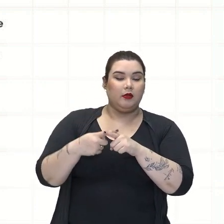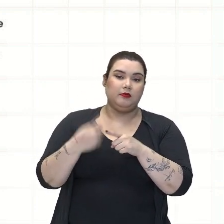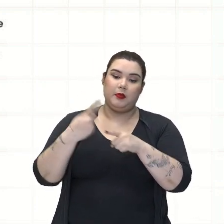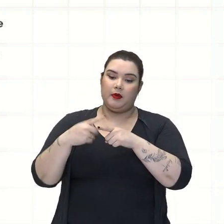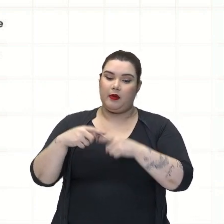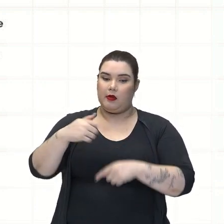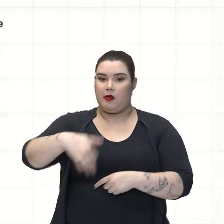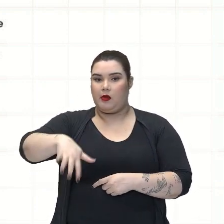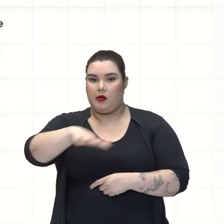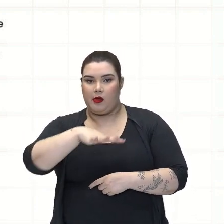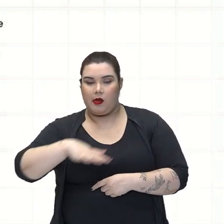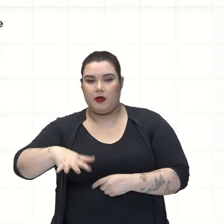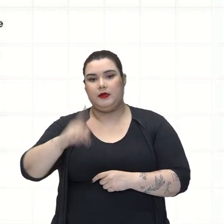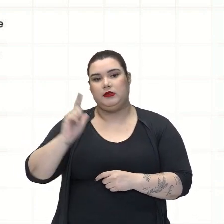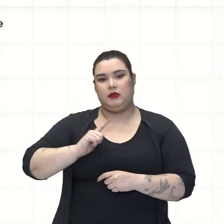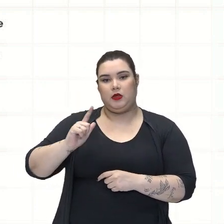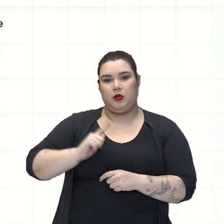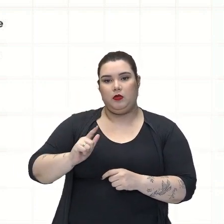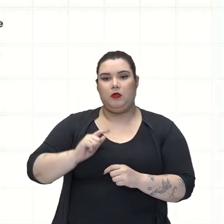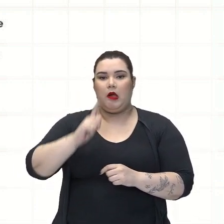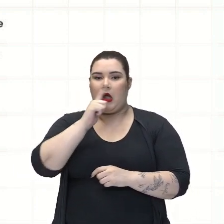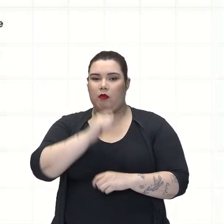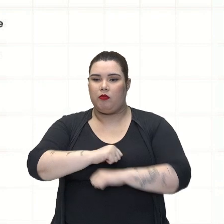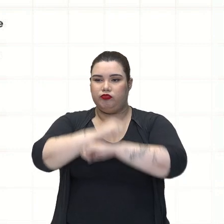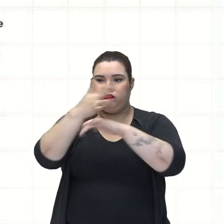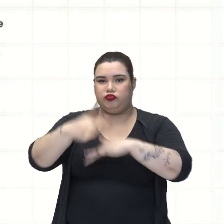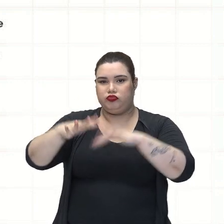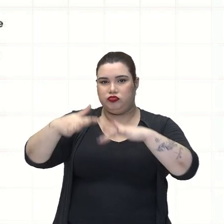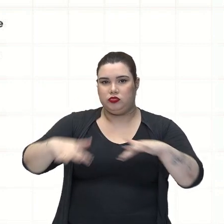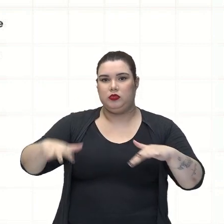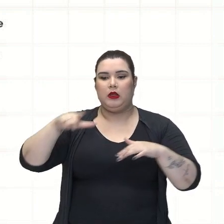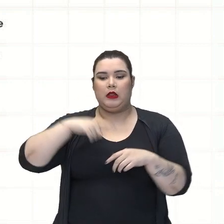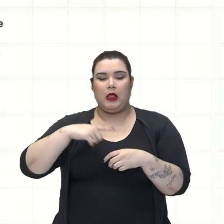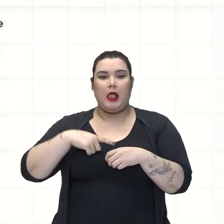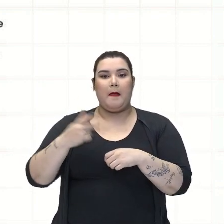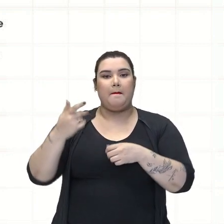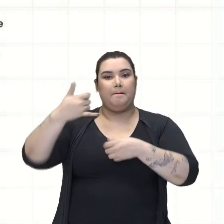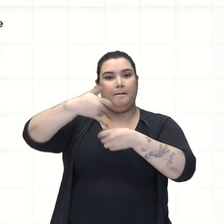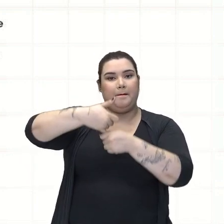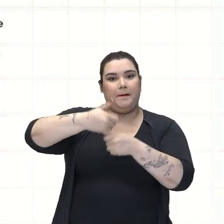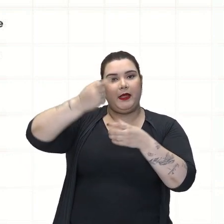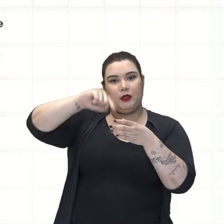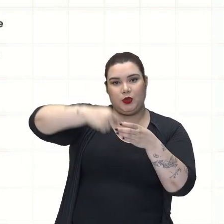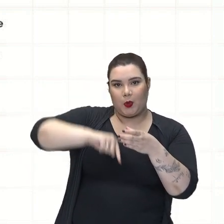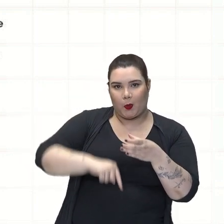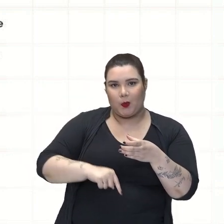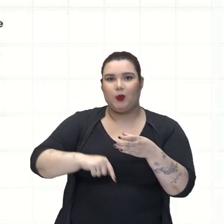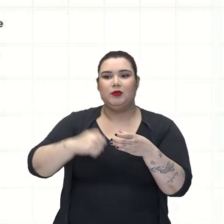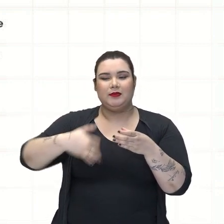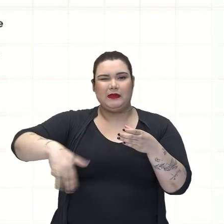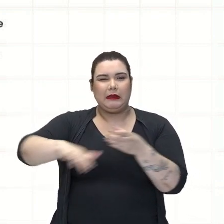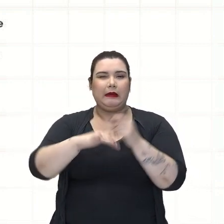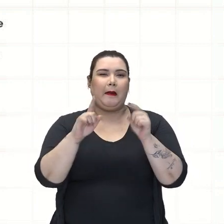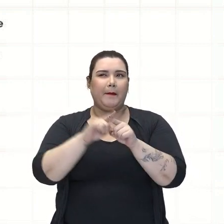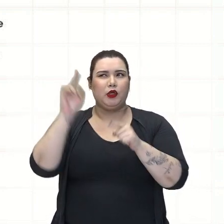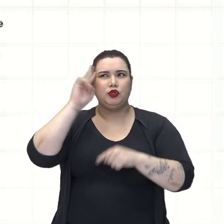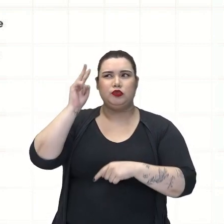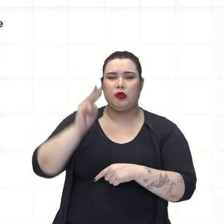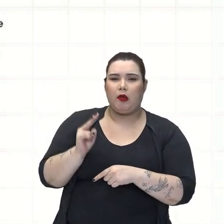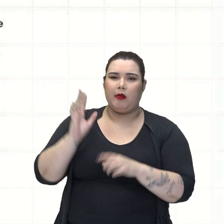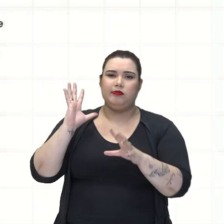área de Essequibo tem uma área marítima que tem muita reserva de petróleo, né? E também tem uma questão histórica envolvida, claro,